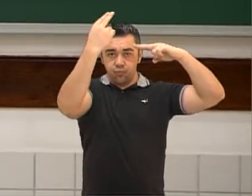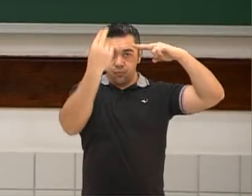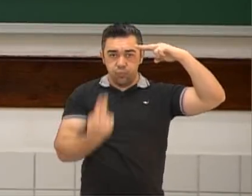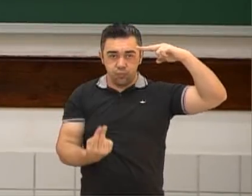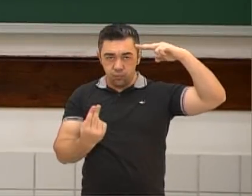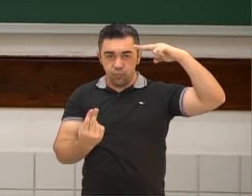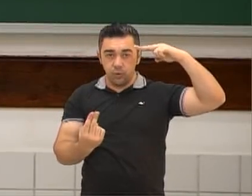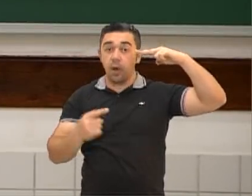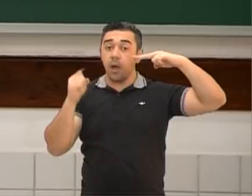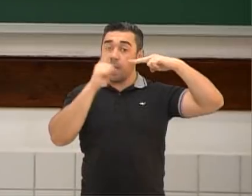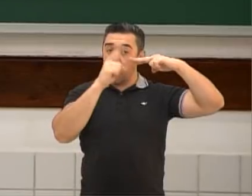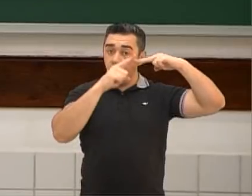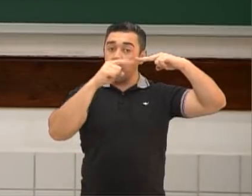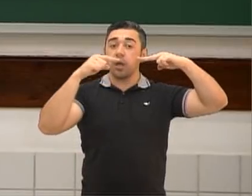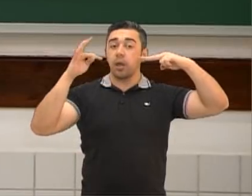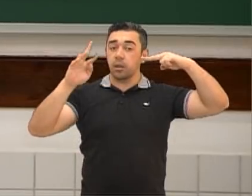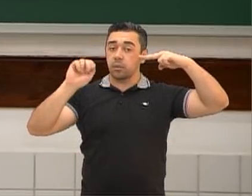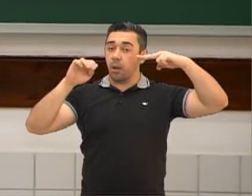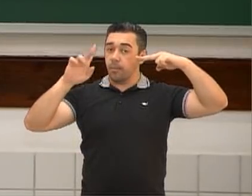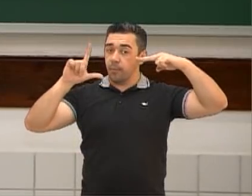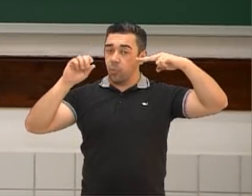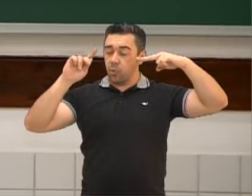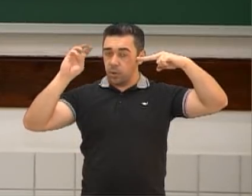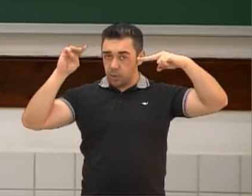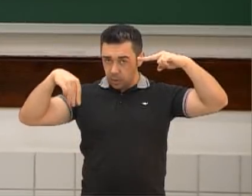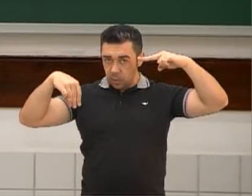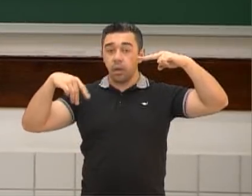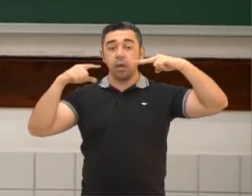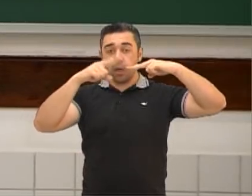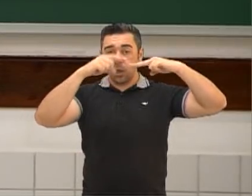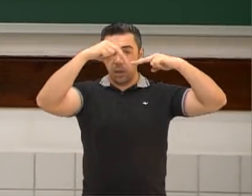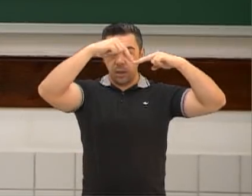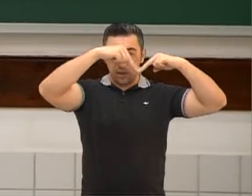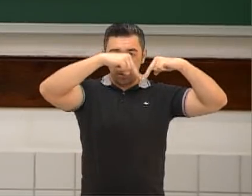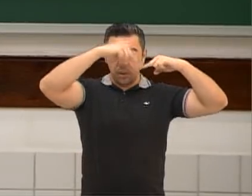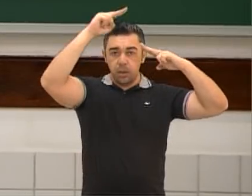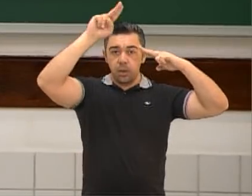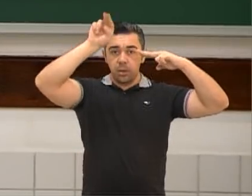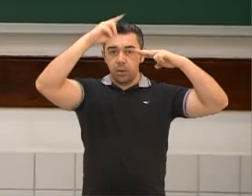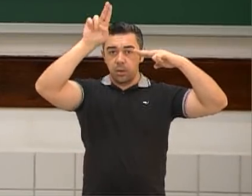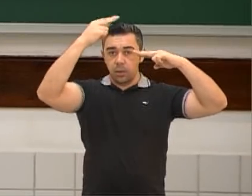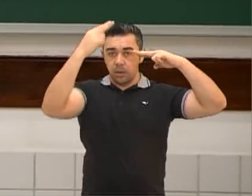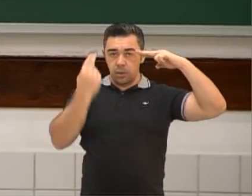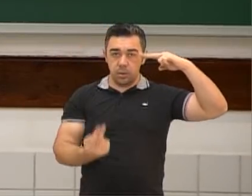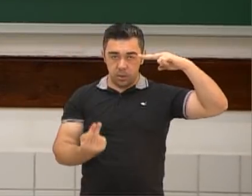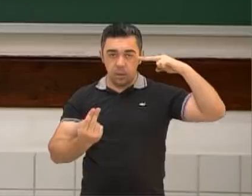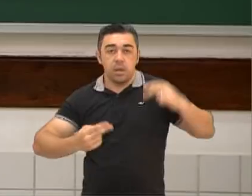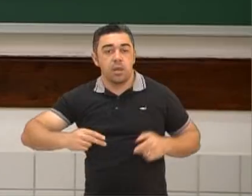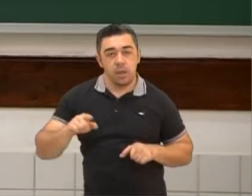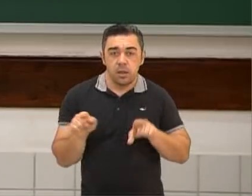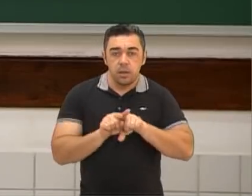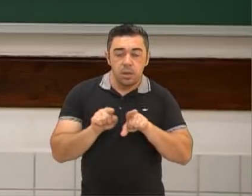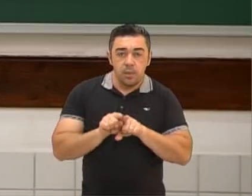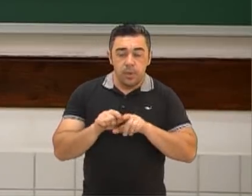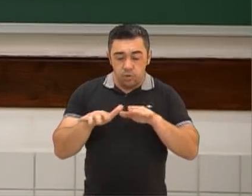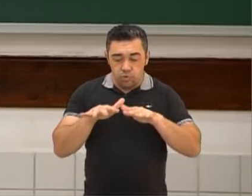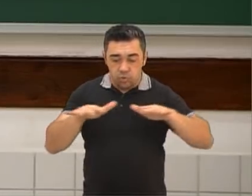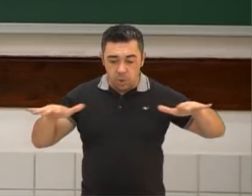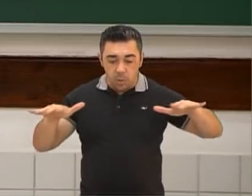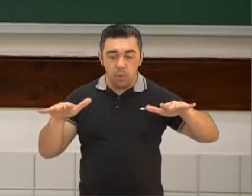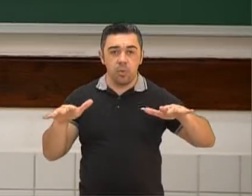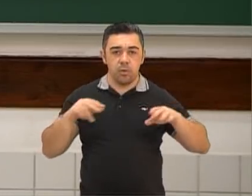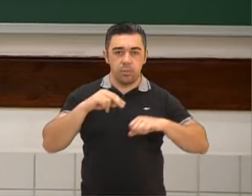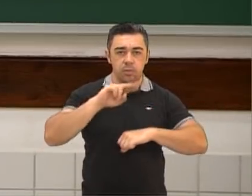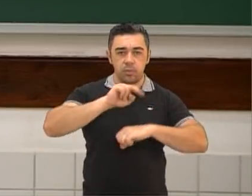movimentos utilizados ali são técnicas muito parecidas com a do trampolim, tá? Na ginástica de solo, como eu